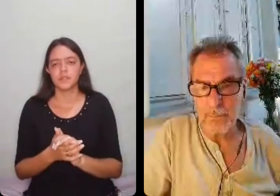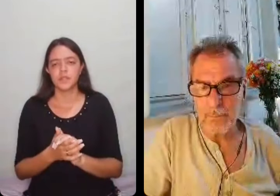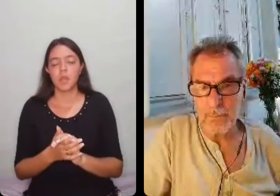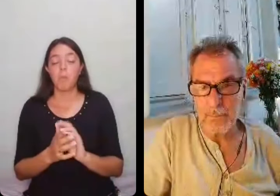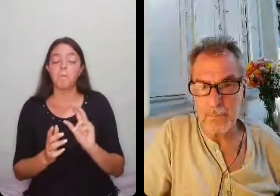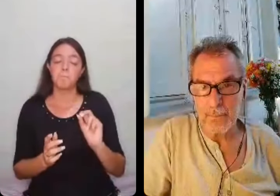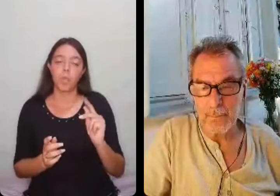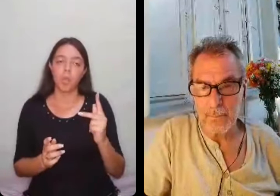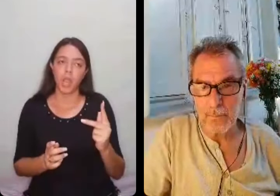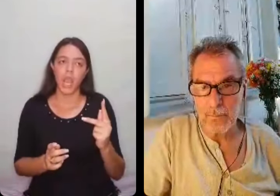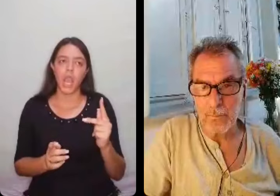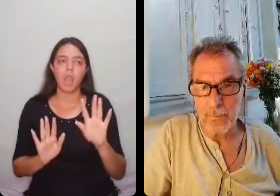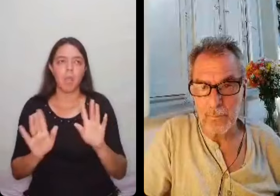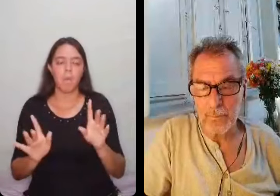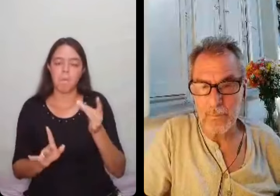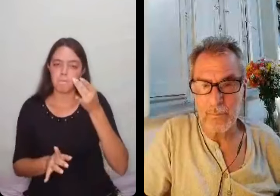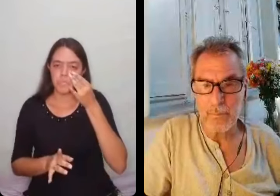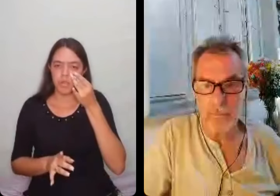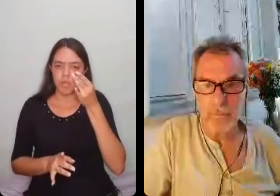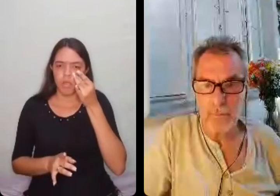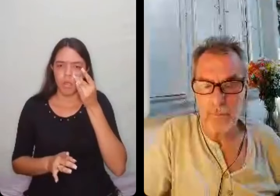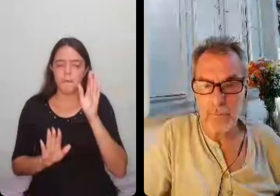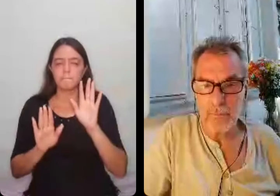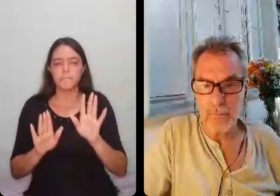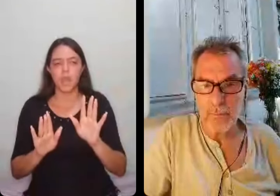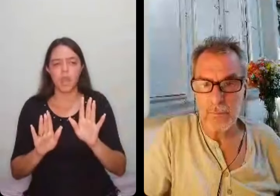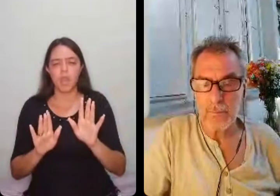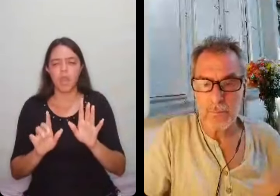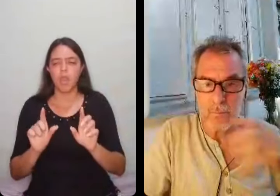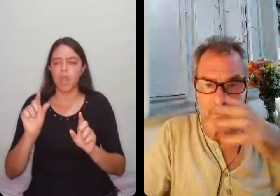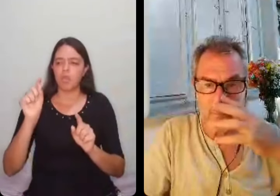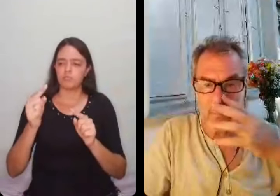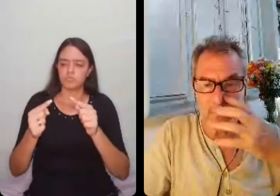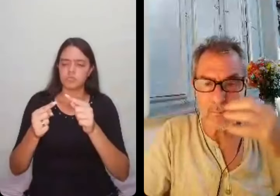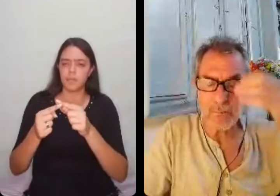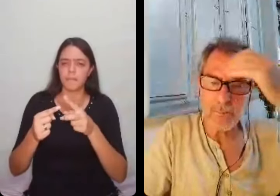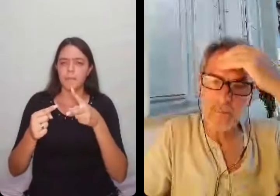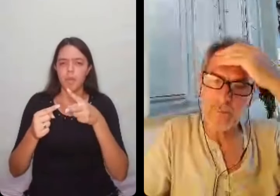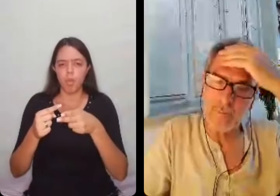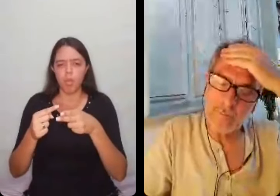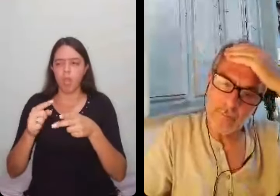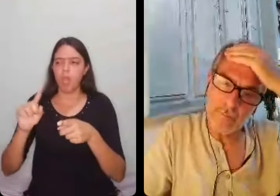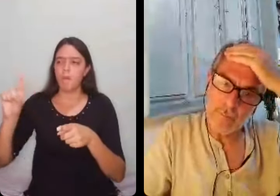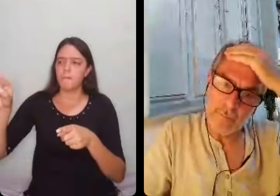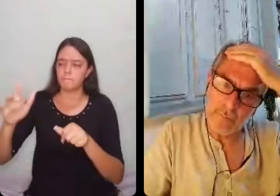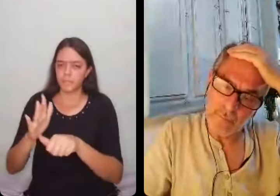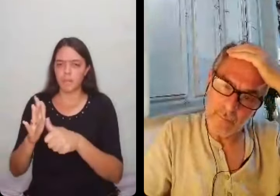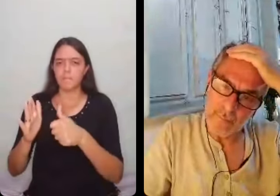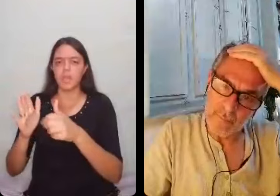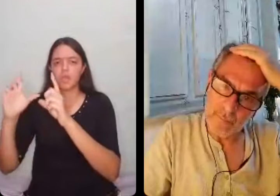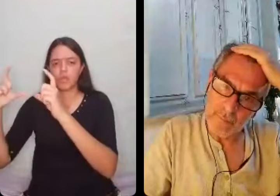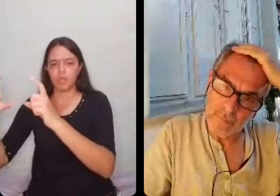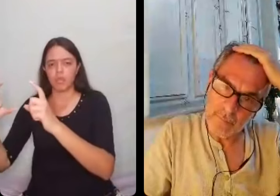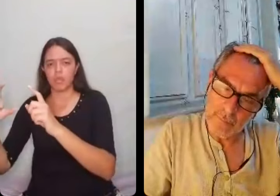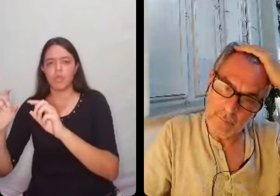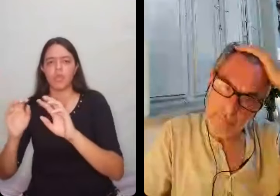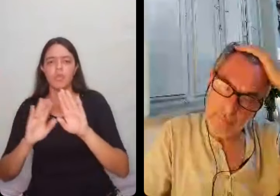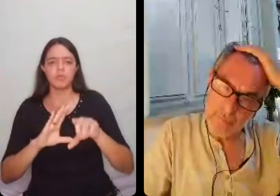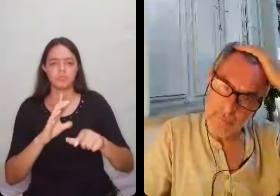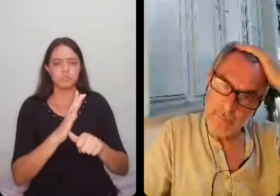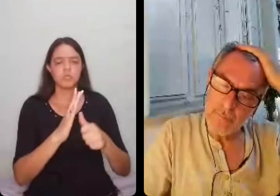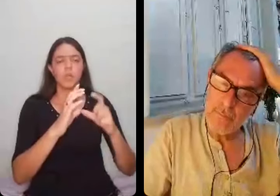Então, esse clima primeiro, que é um clima mais intimista. Então, como, que camada, que sobreposição que